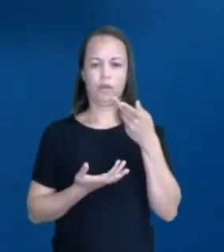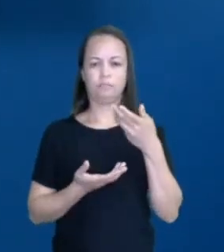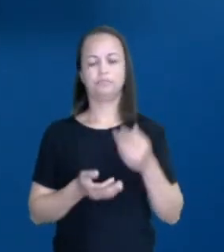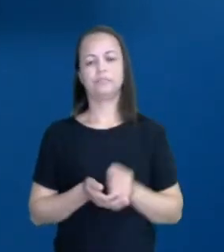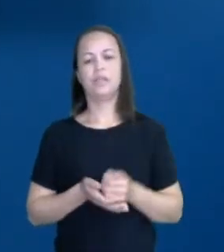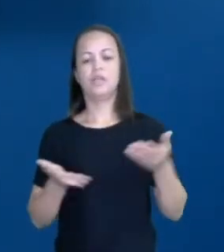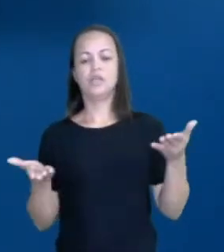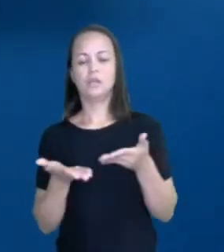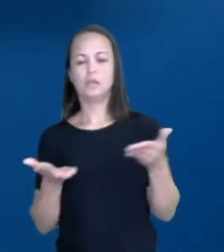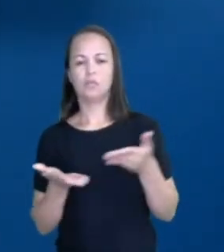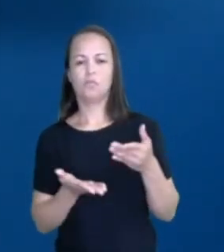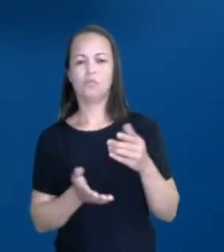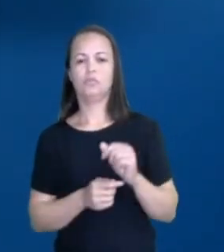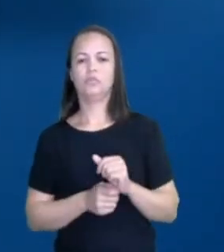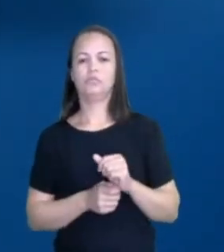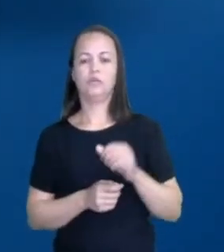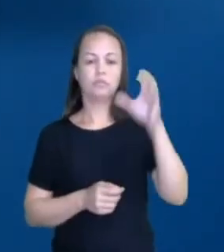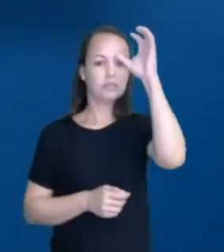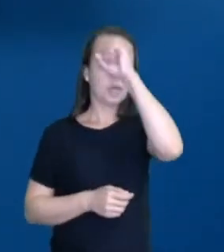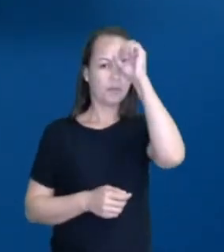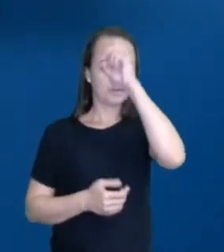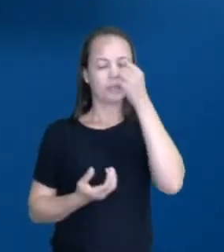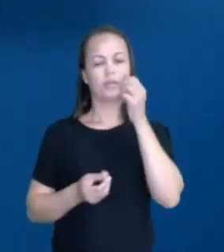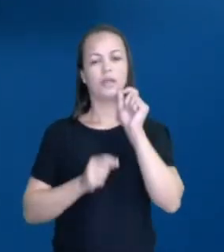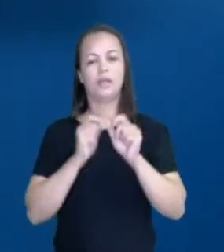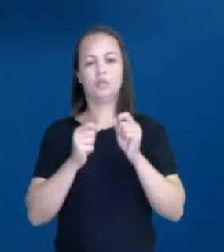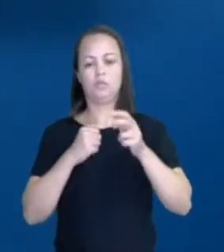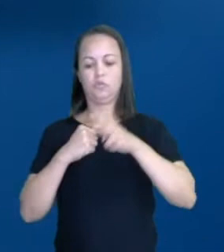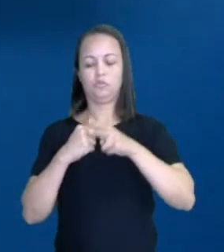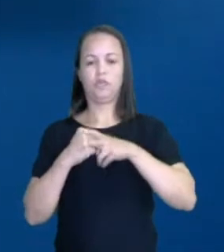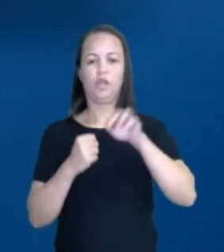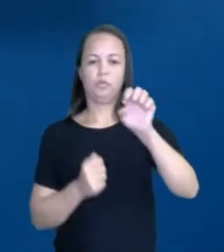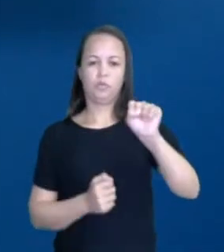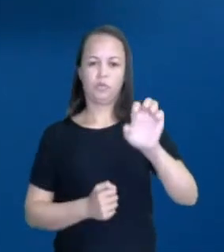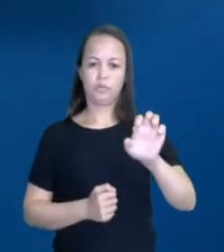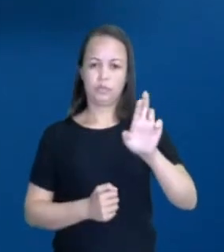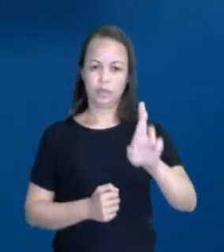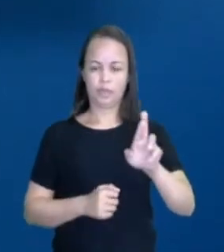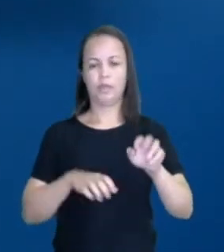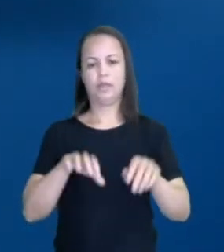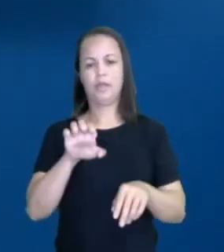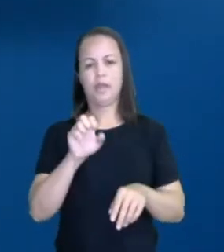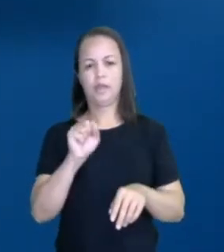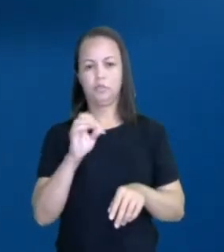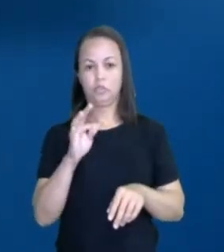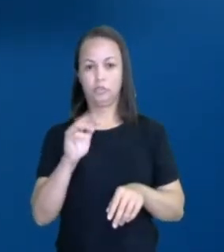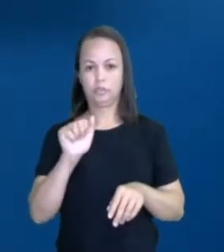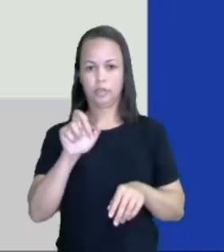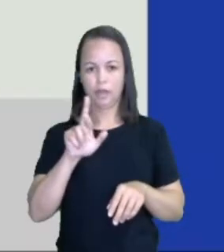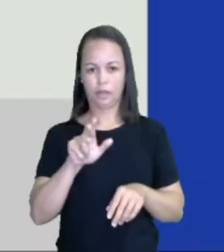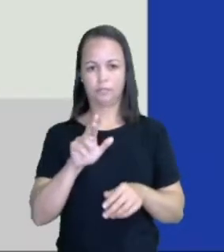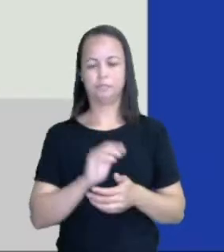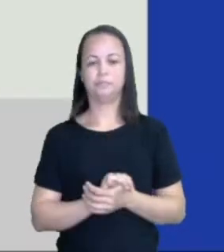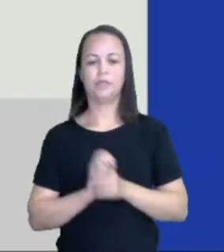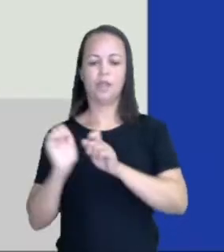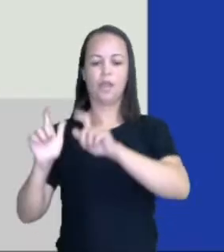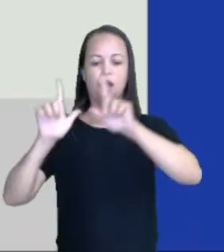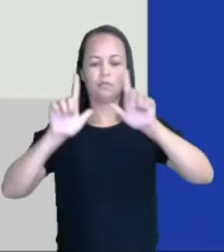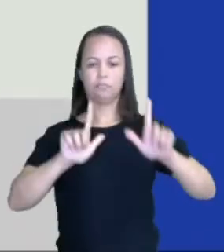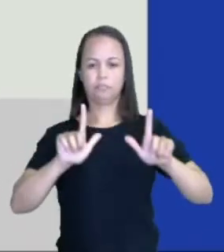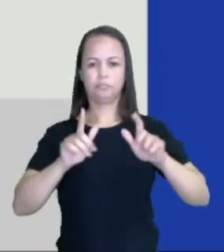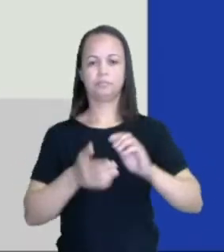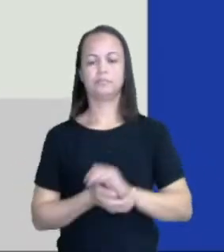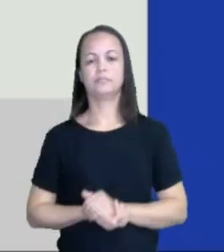hoje, a gente vai aprender essas formas do verbo ser e estar no presente do indicativo. Aumenta a tela, por